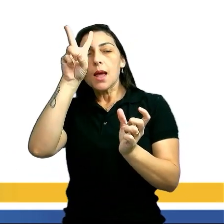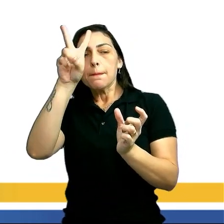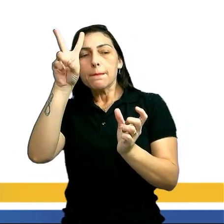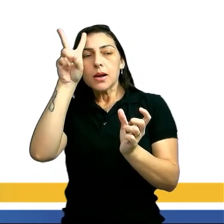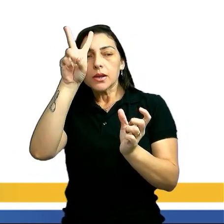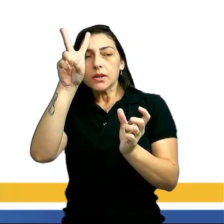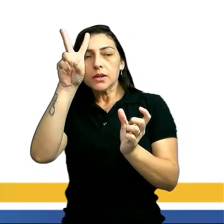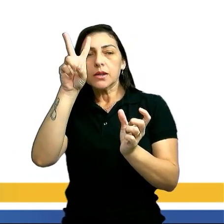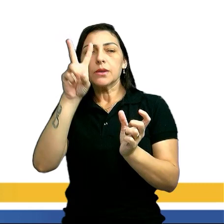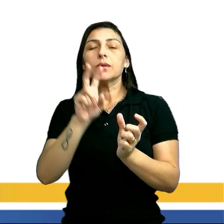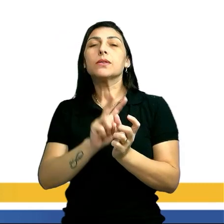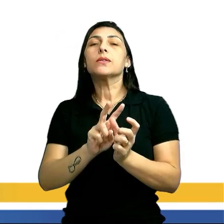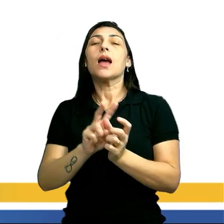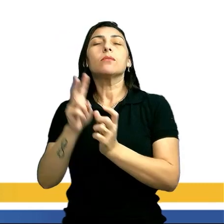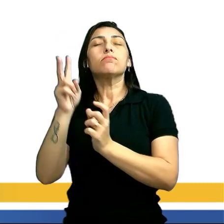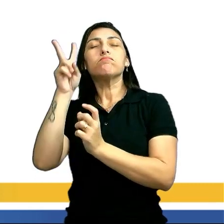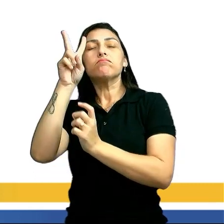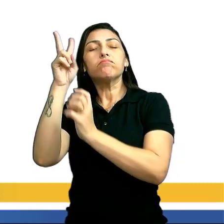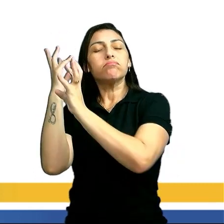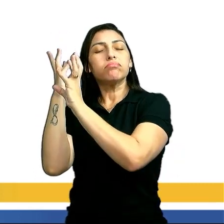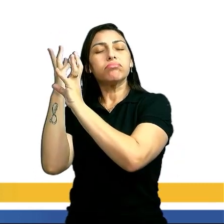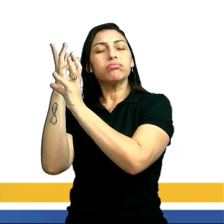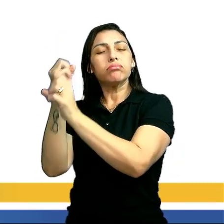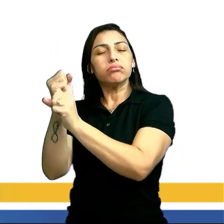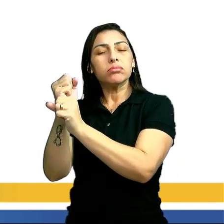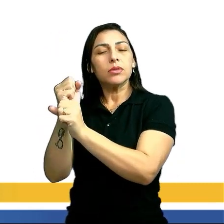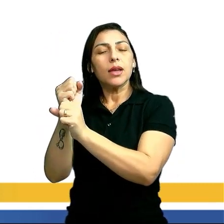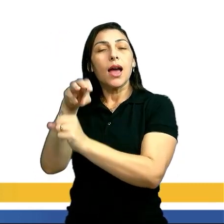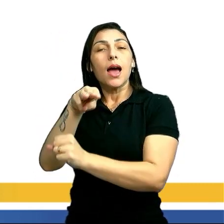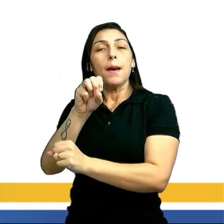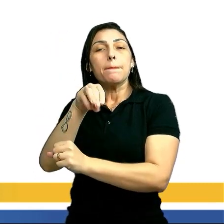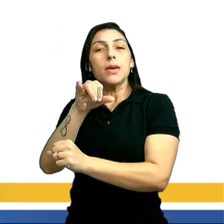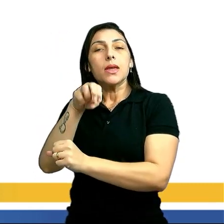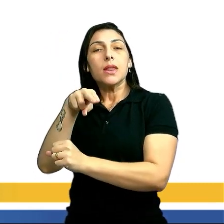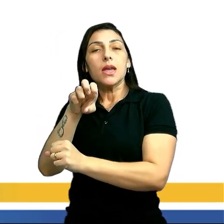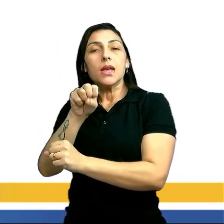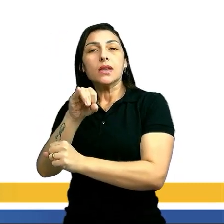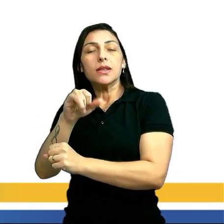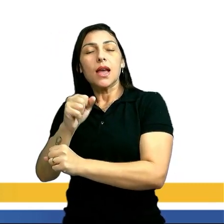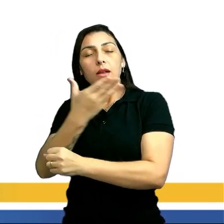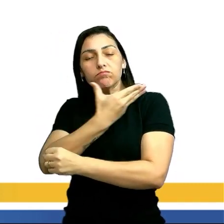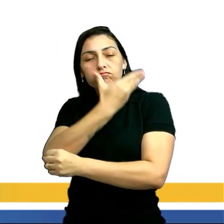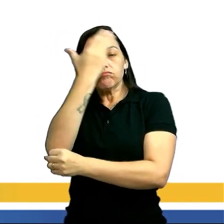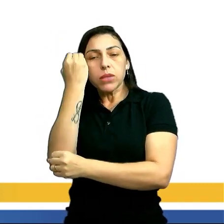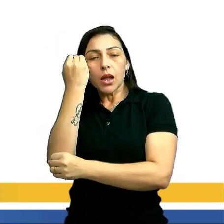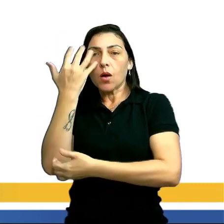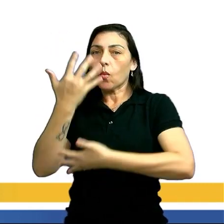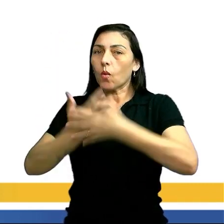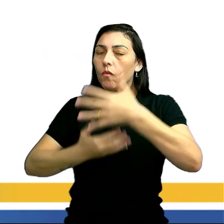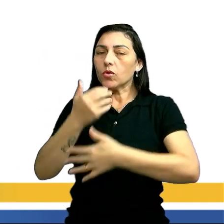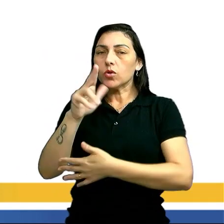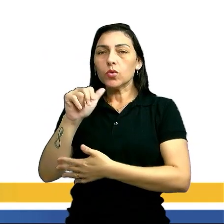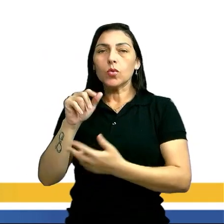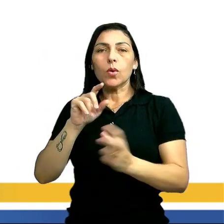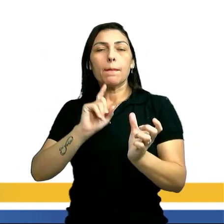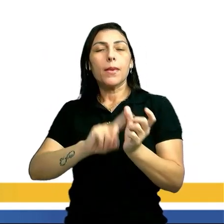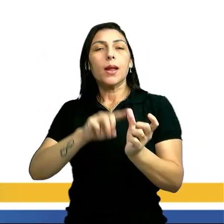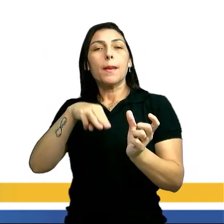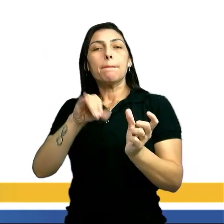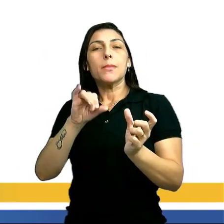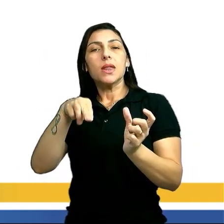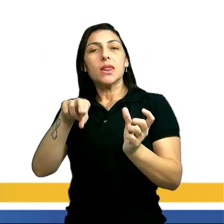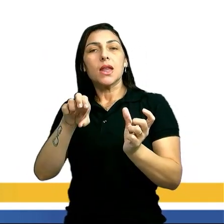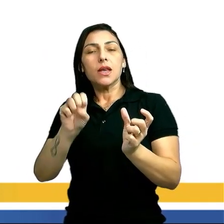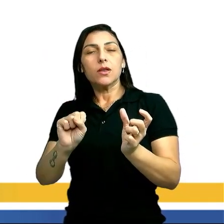lembrança, é recordação. Amnésia é esquecimento. Então, não confundir nunca a palavra minese